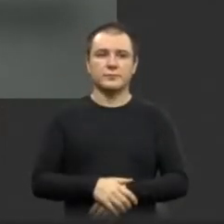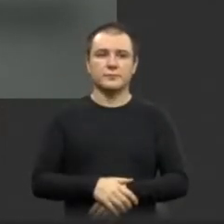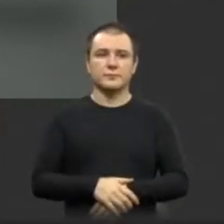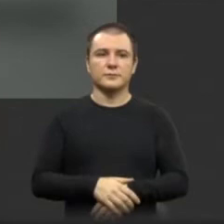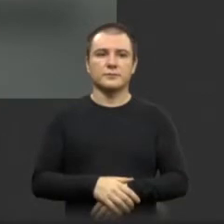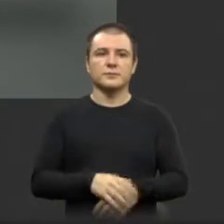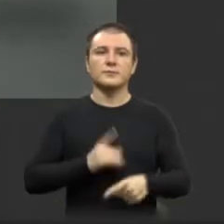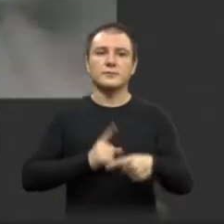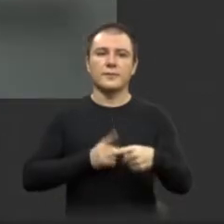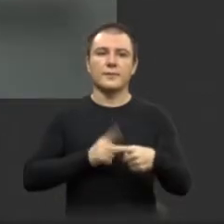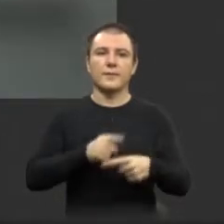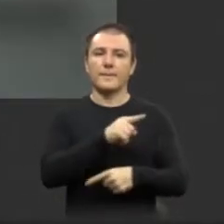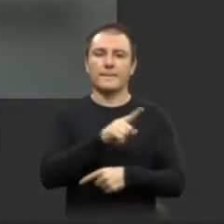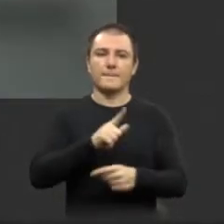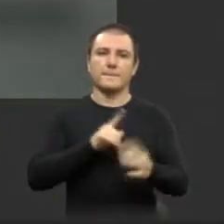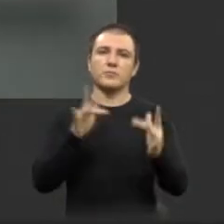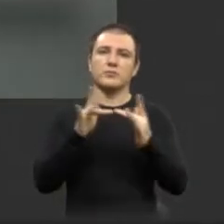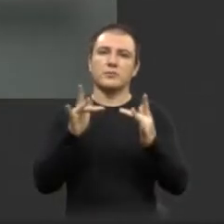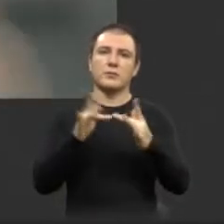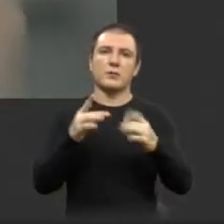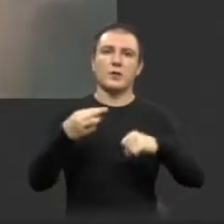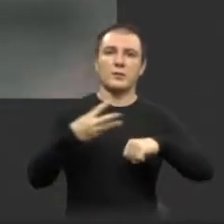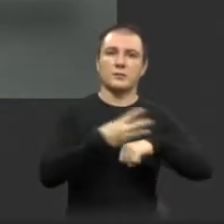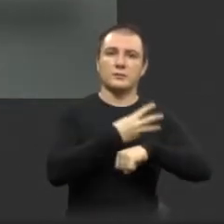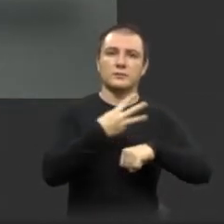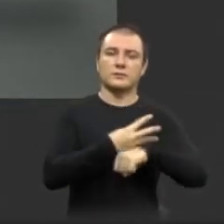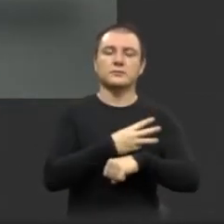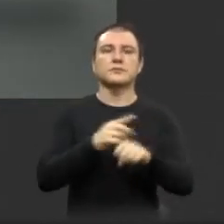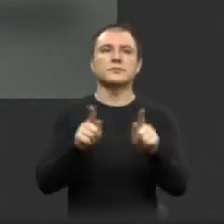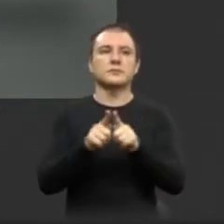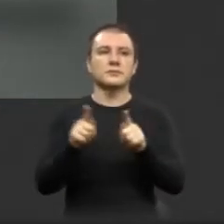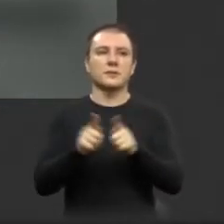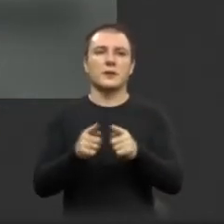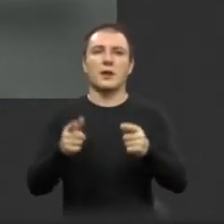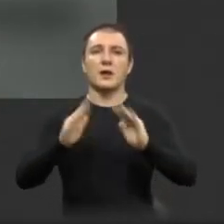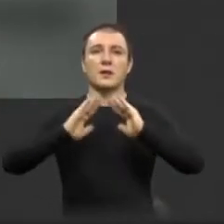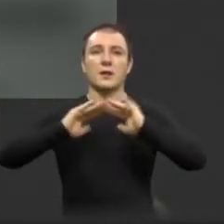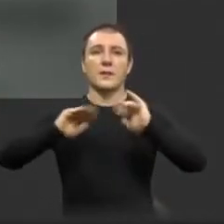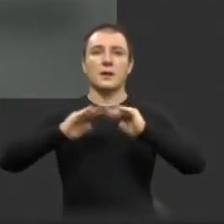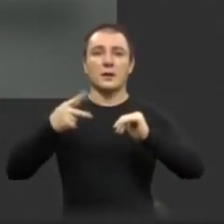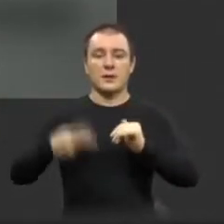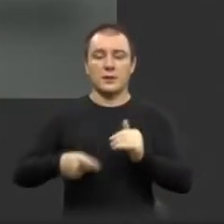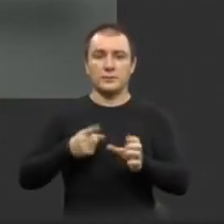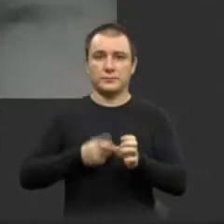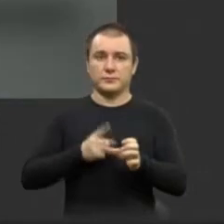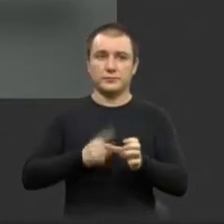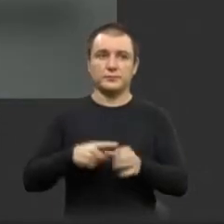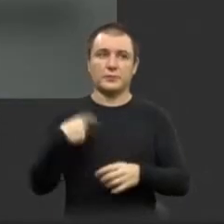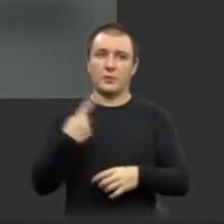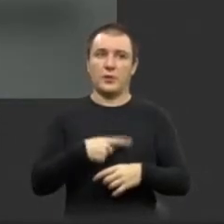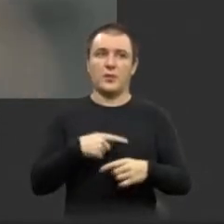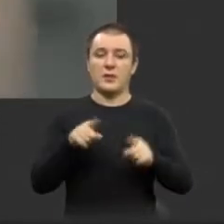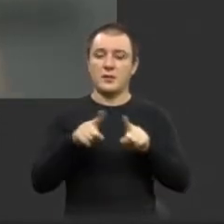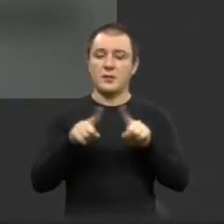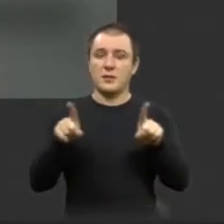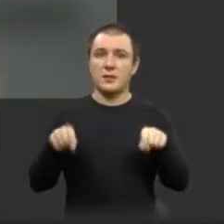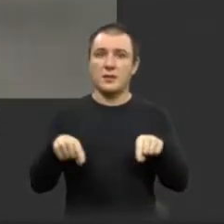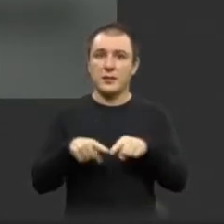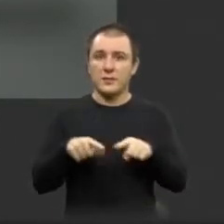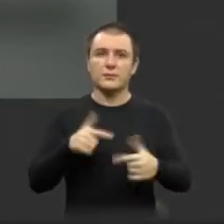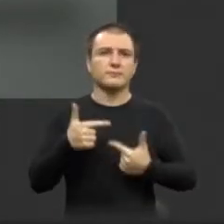seja entrando em contato com a gente pelo WhatsApp passando as demandas da cidade o nosso da Vidente está a todo vapor